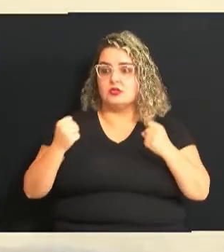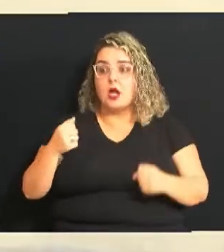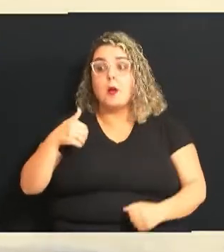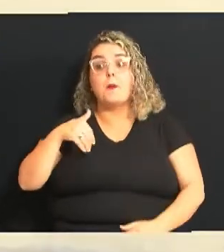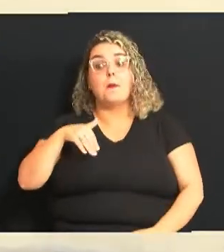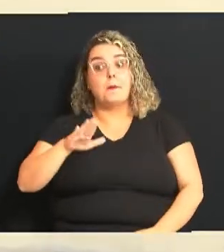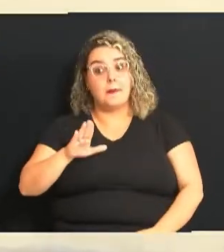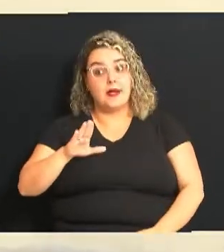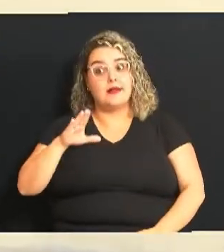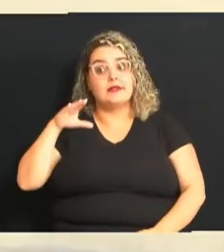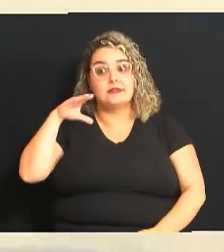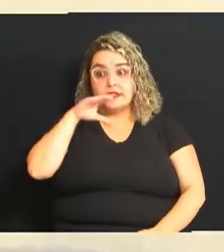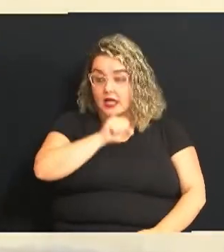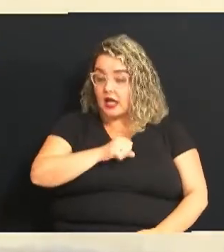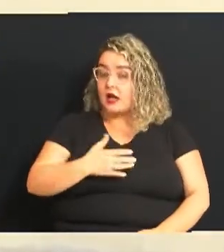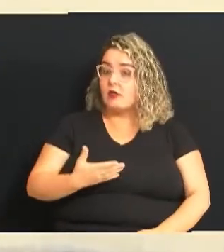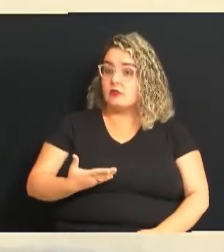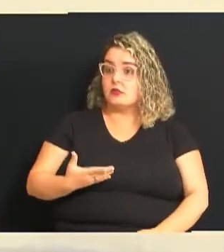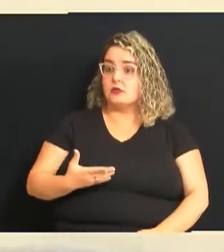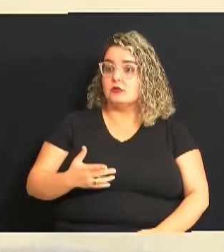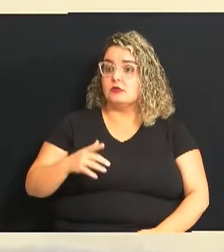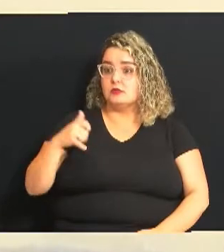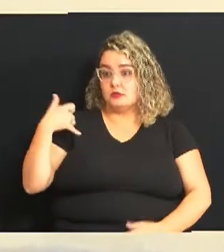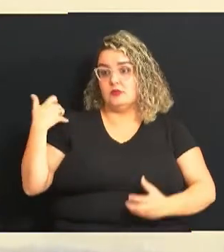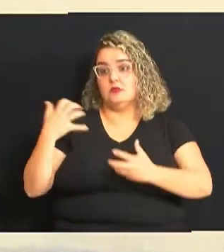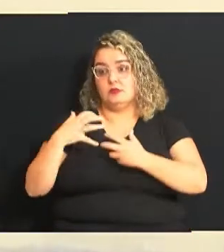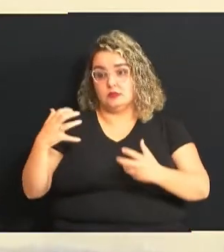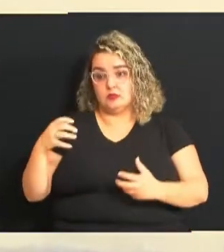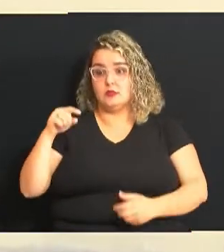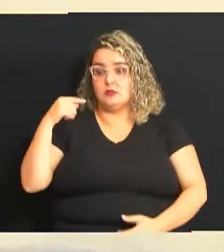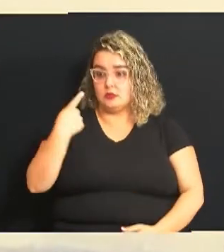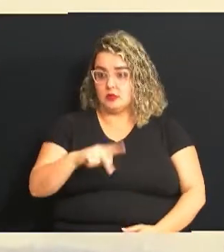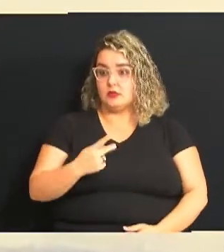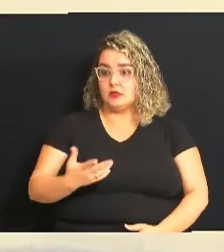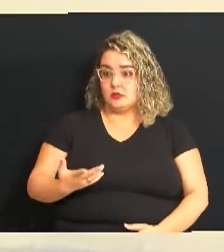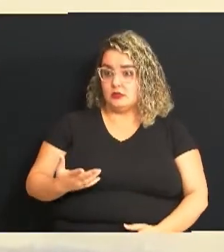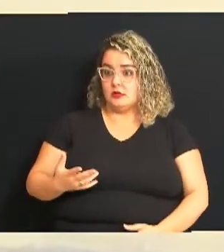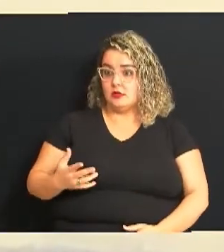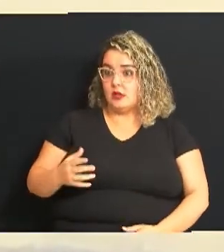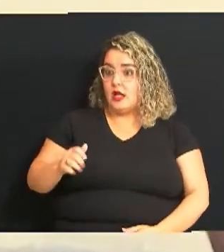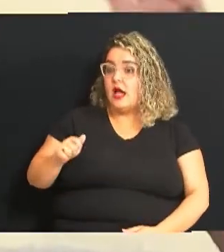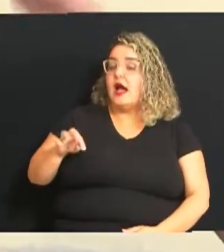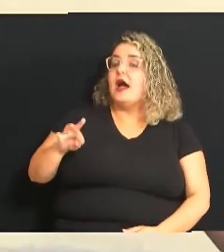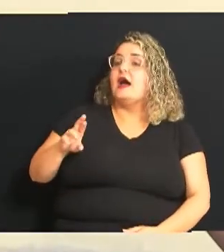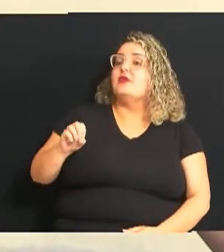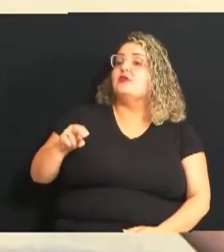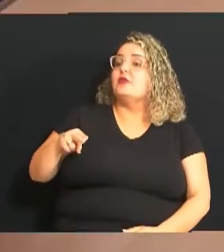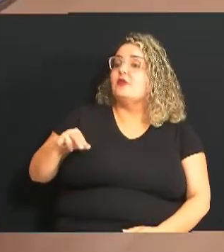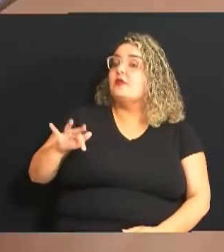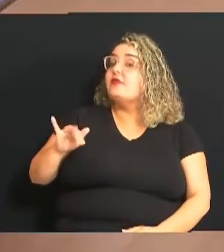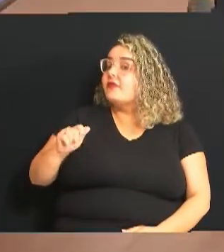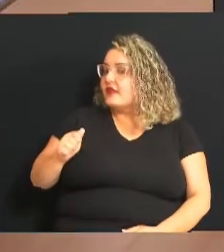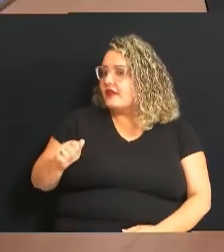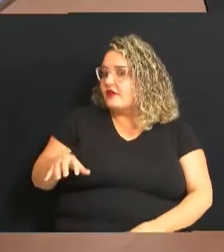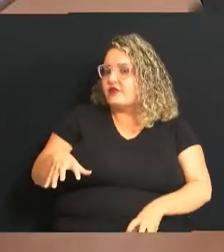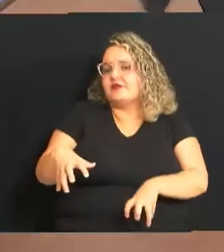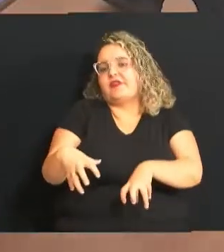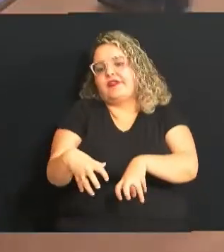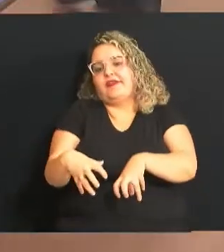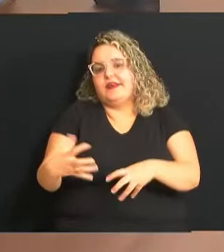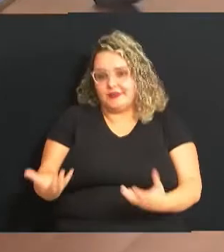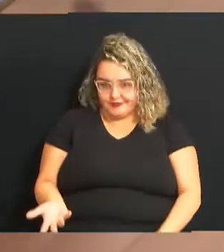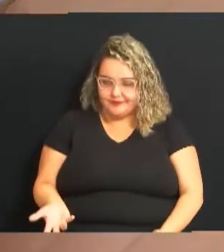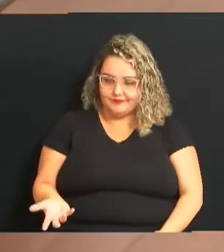mais rápido é o envelhecimento dele. Atrofia até os nervos. Mas aí, no caso, vai atender